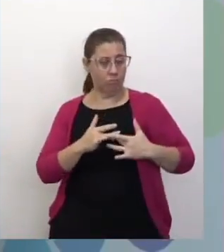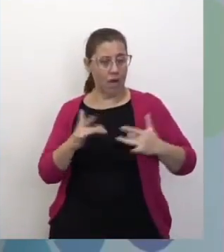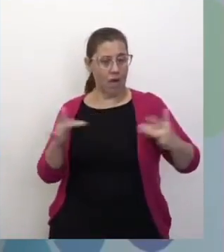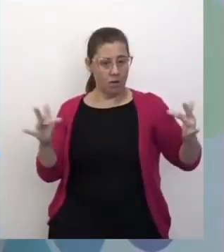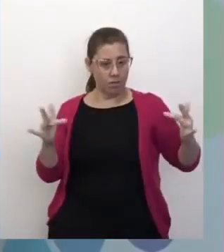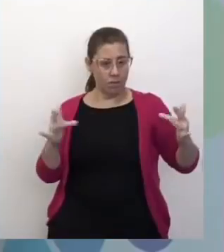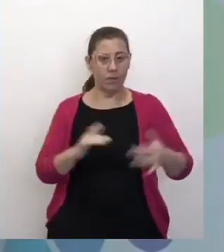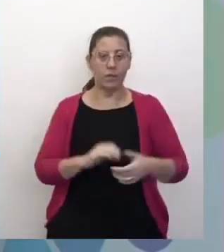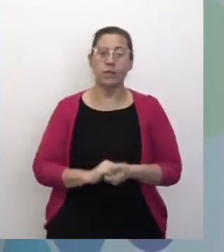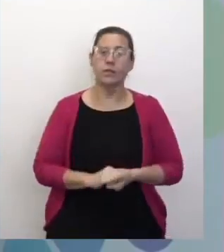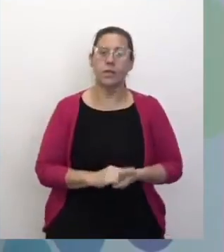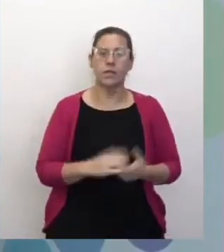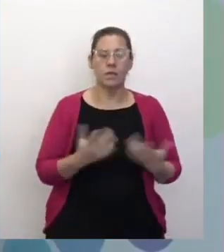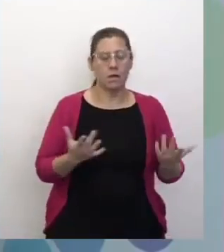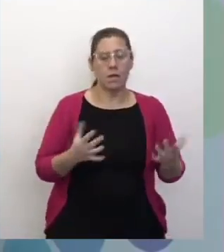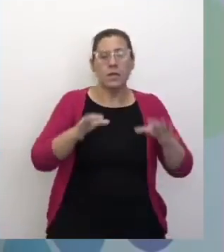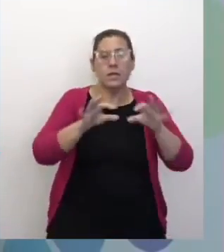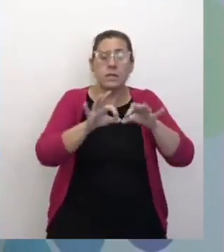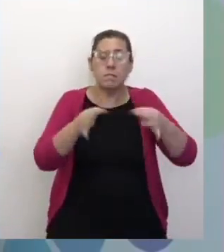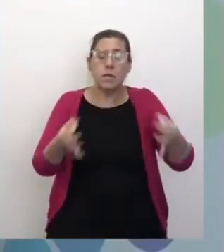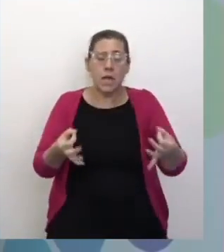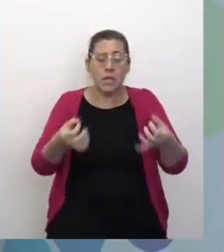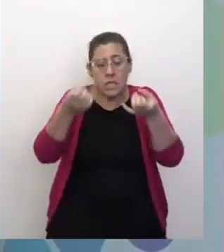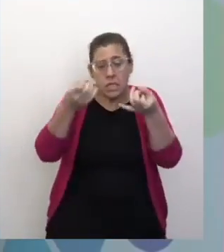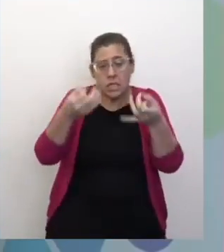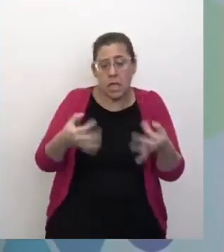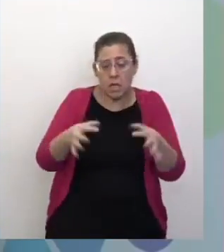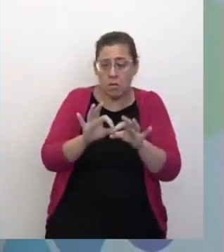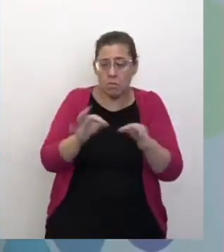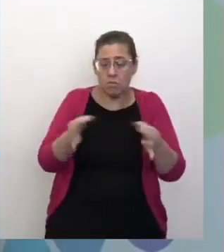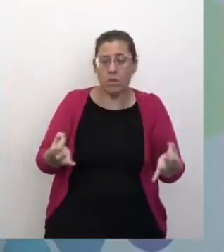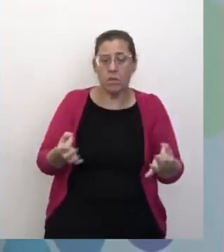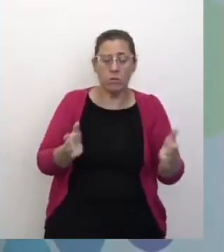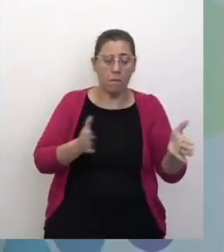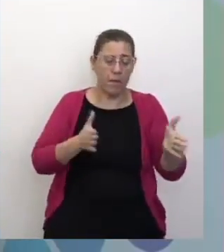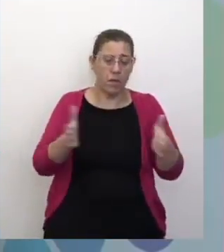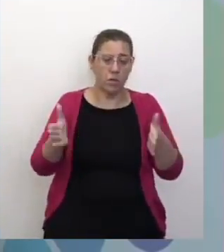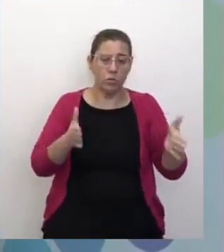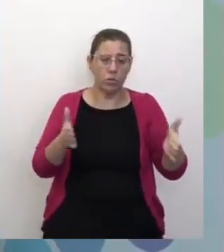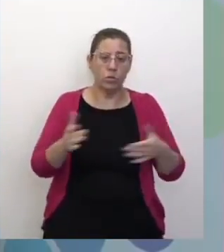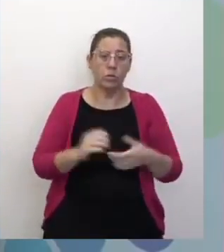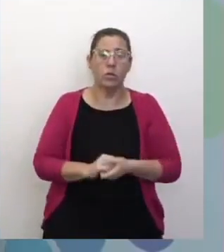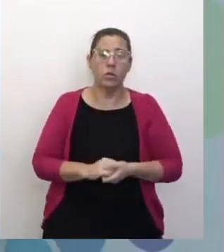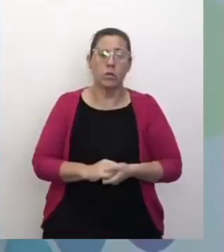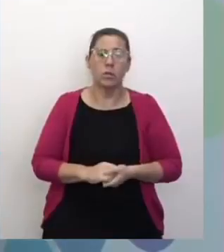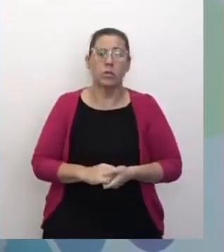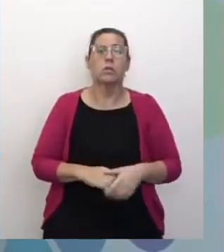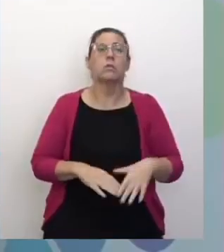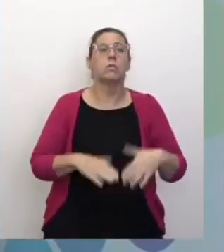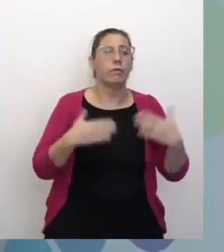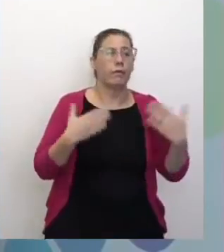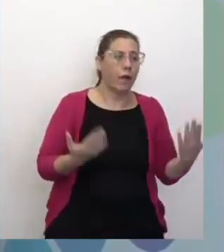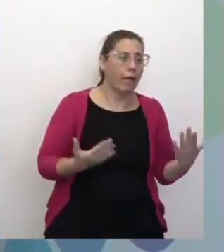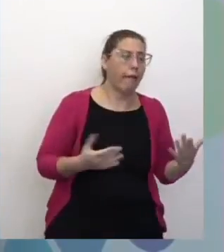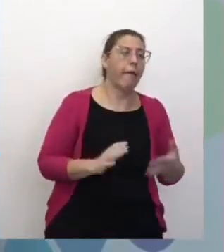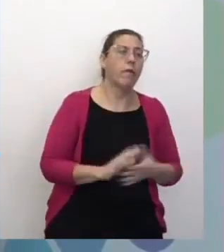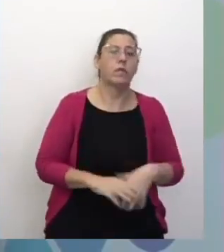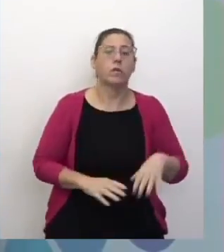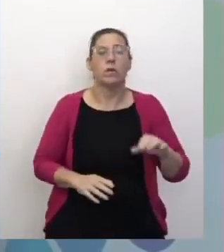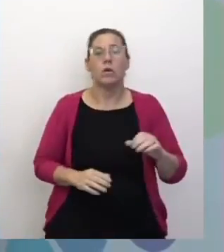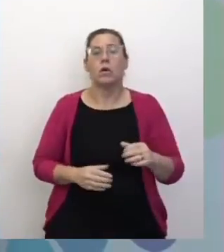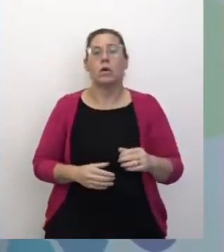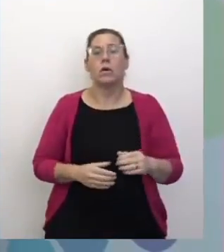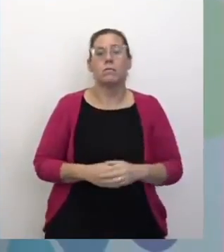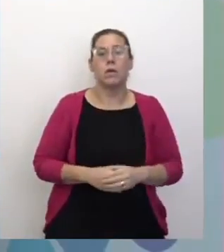do Almeida Garrett, para exemplificar dois períodos. Mas poderíamos chamar também o período lá do classicismo, com o período, sei lá, do